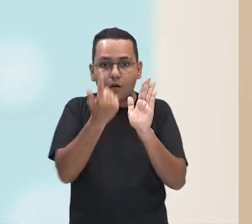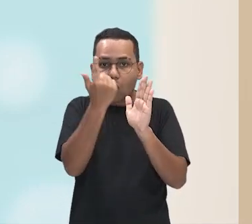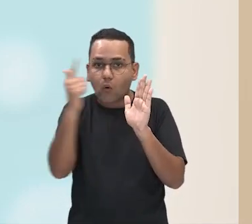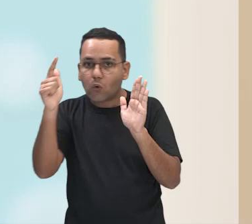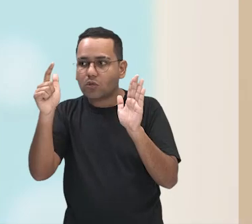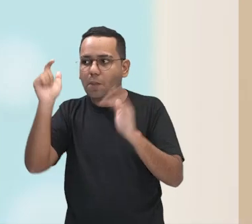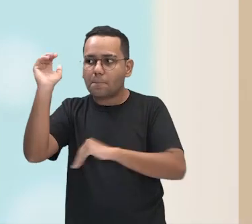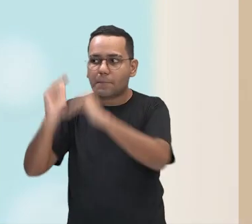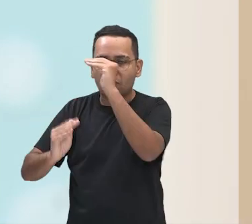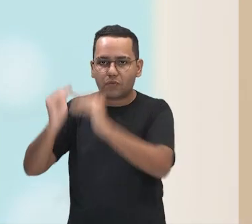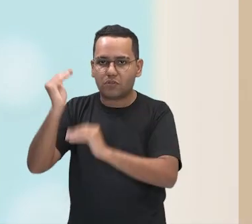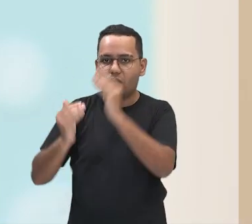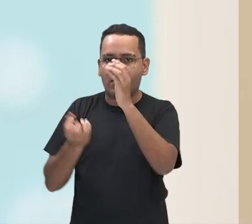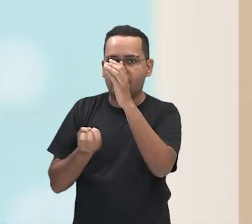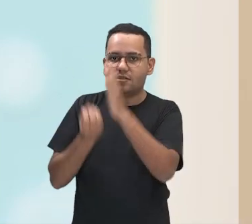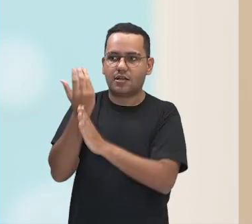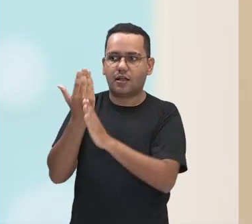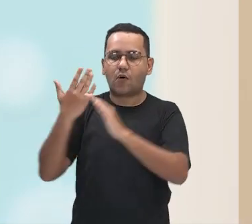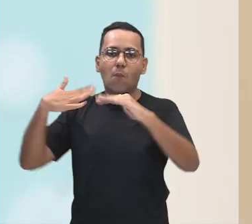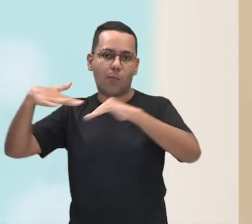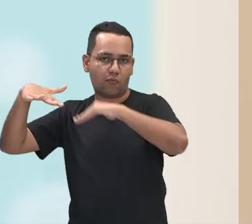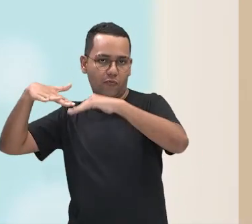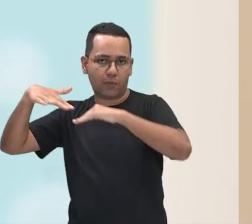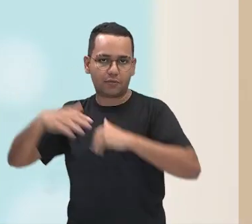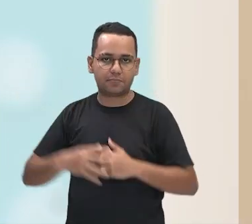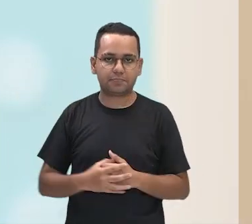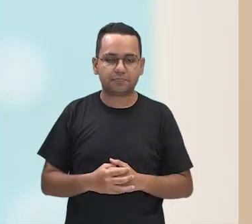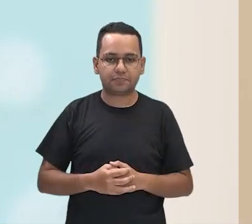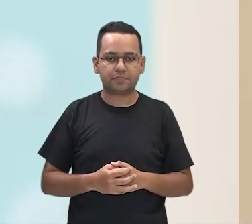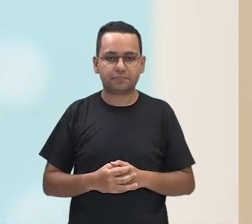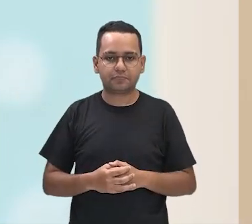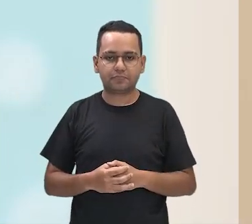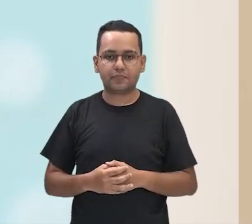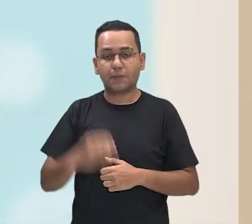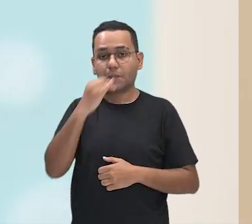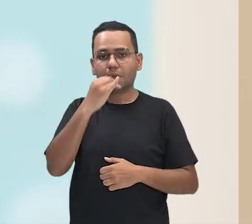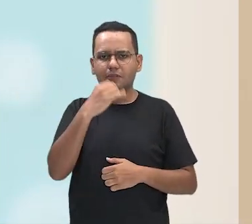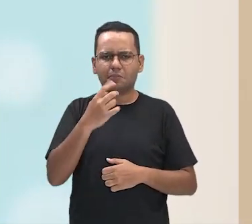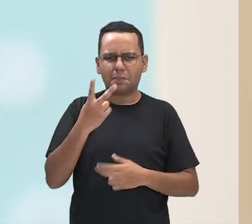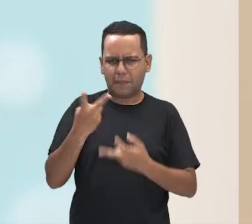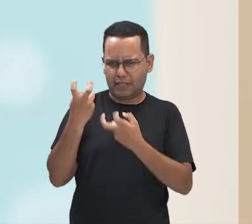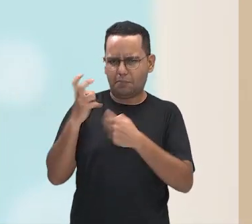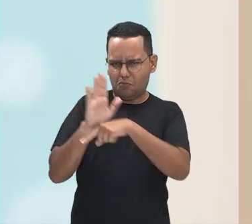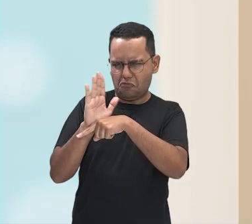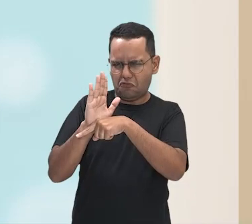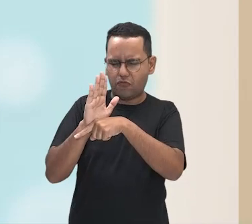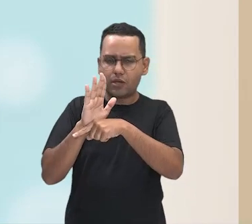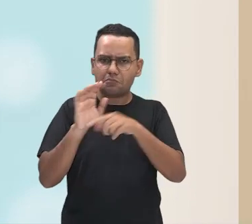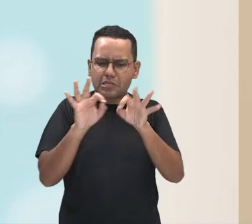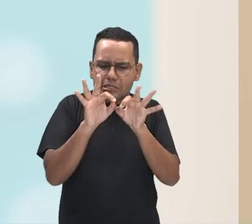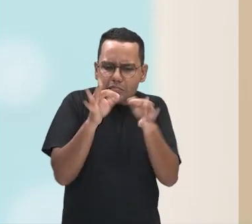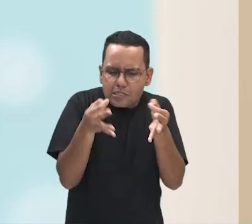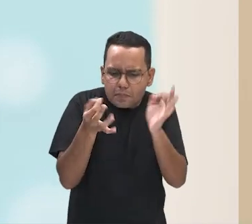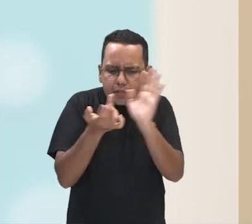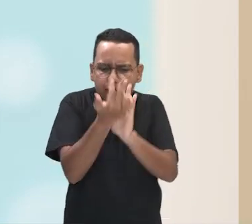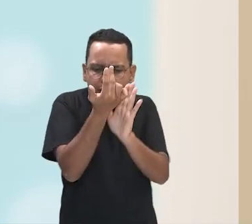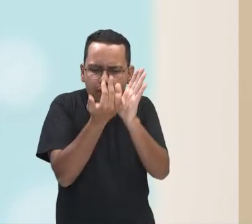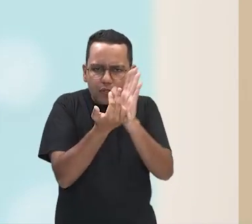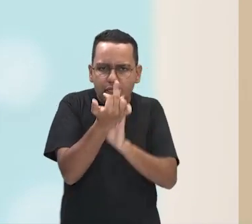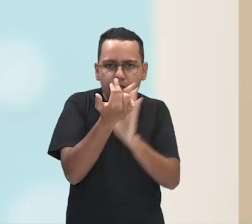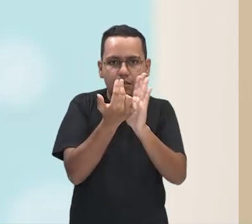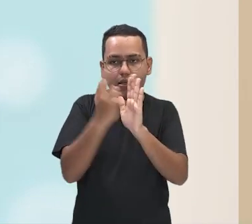dar vida a isso. A gente viu lá ela desenhando, de repente o bonequinho já toma forma e ele já começa a